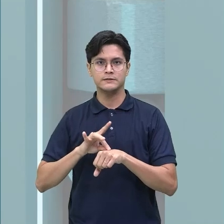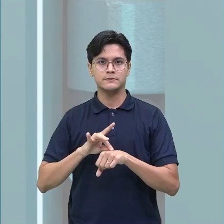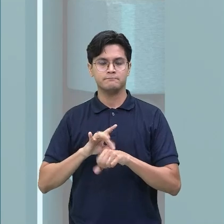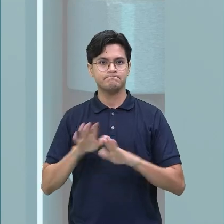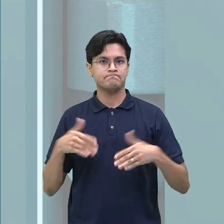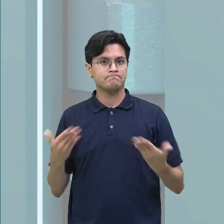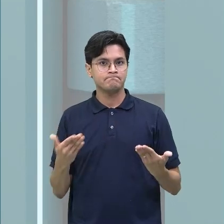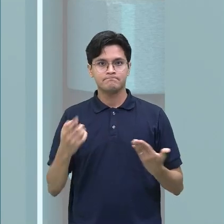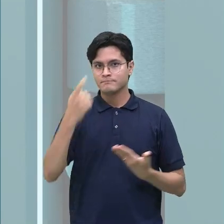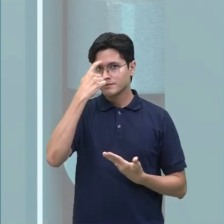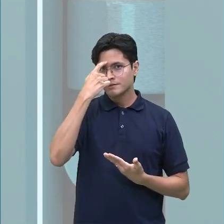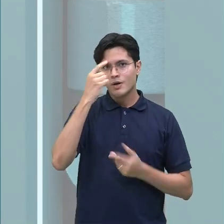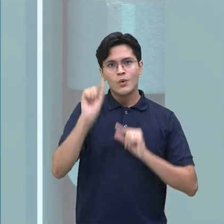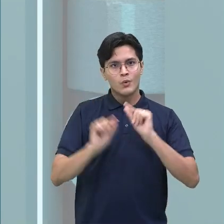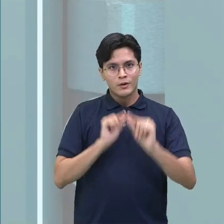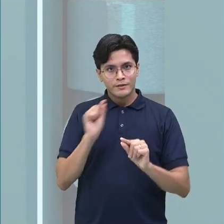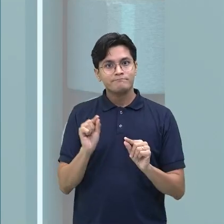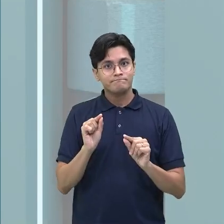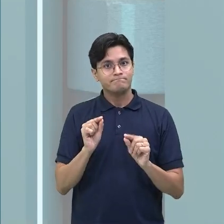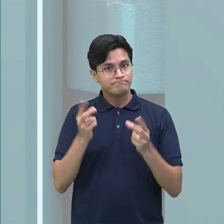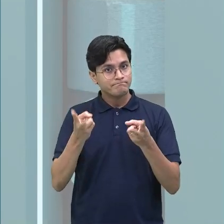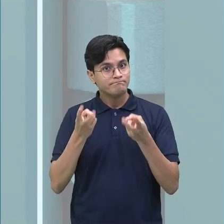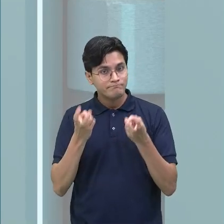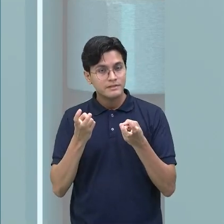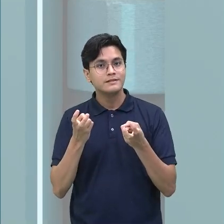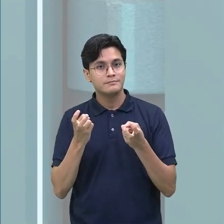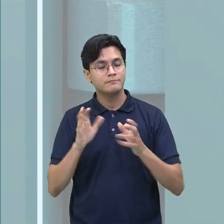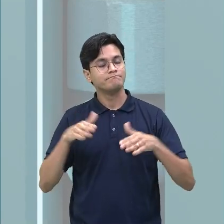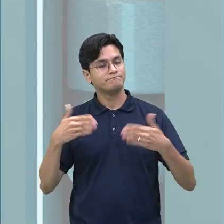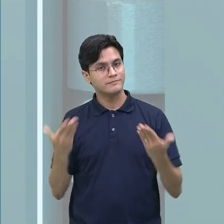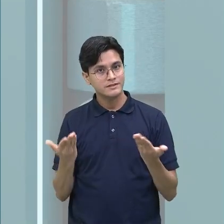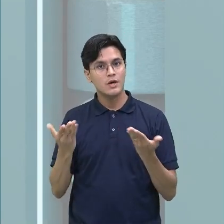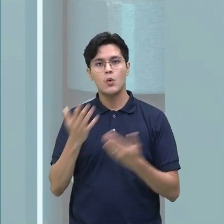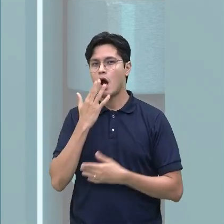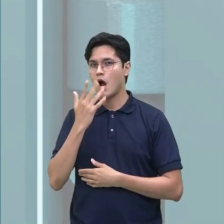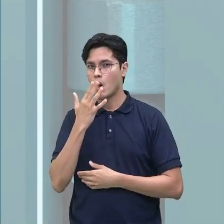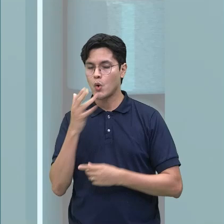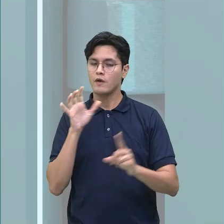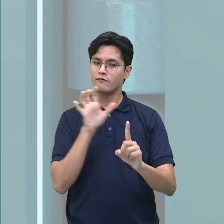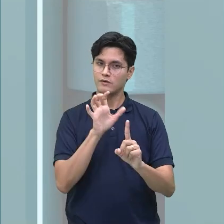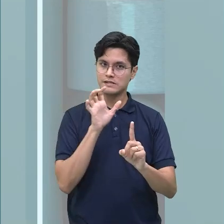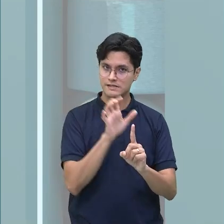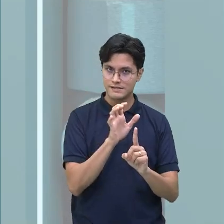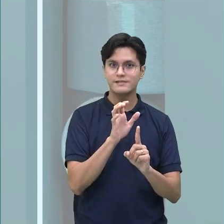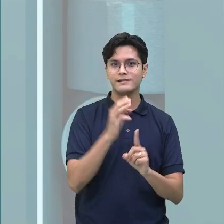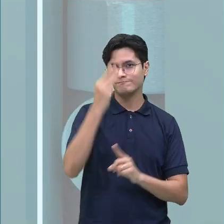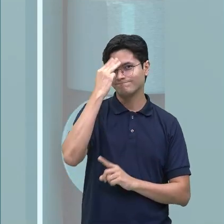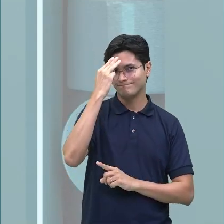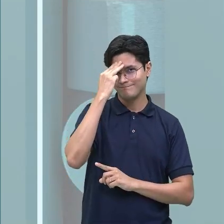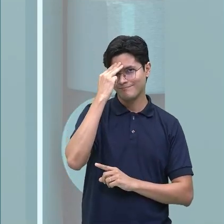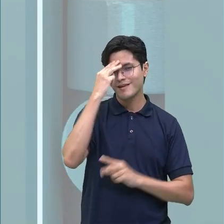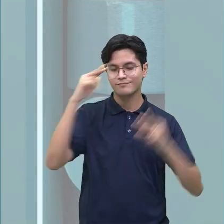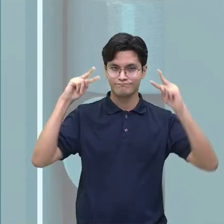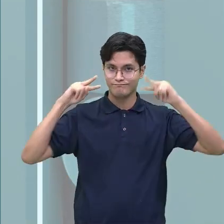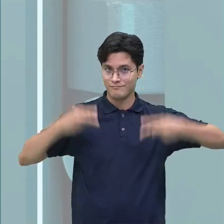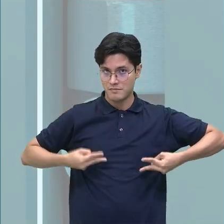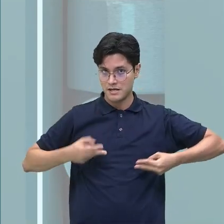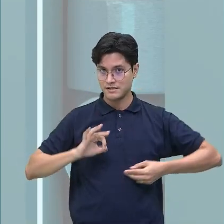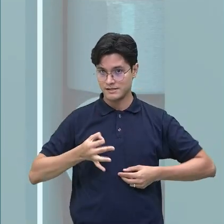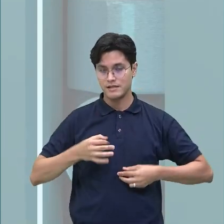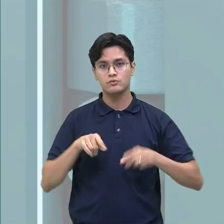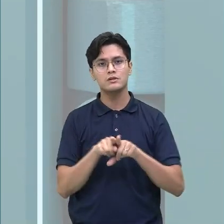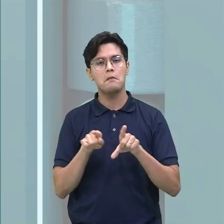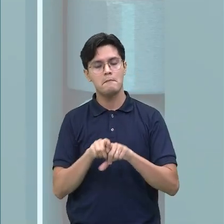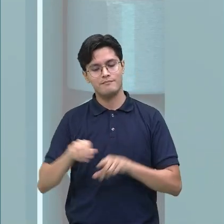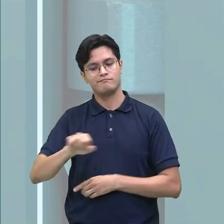Viu? Como a cor interfere no psicológico da pessoa, nas artes visuais também. A cor, ela vai determinar